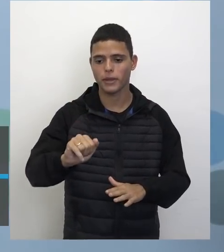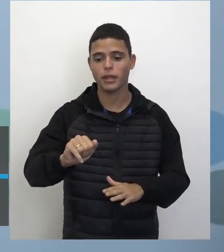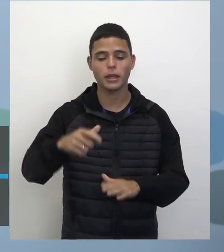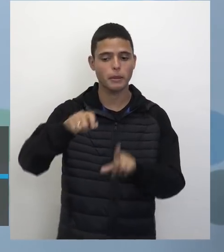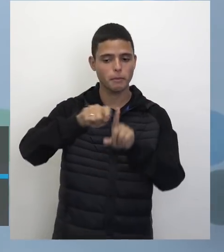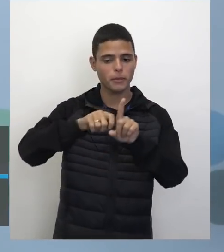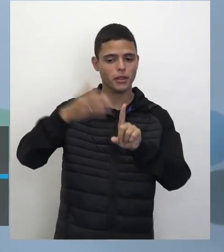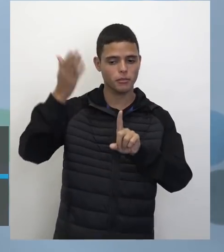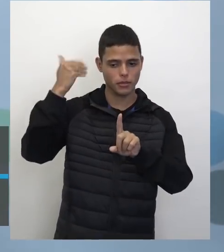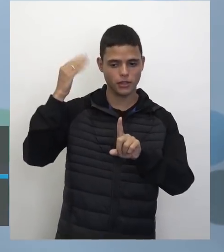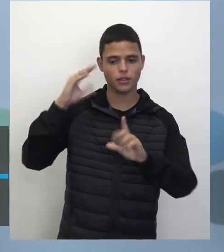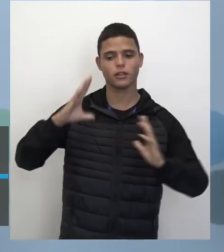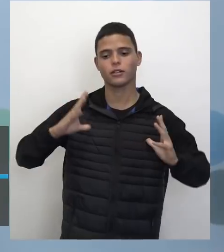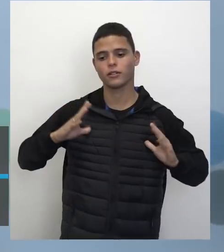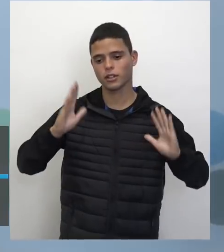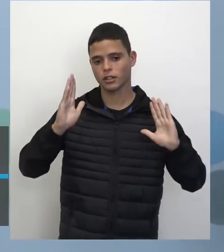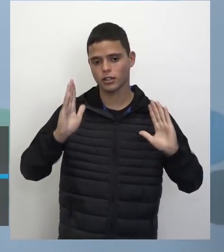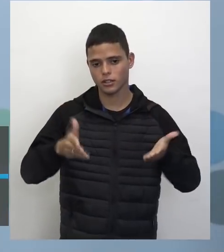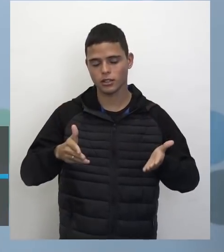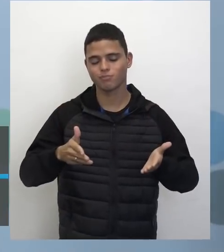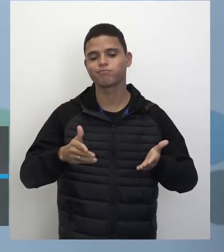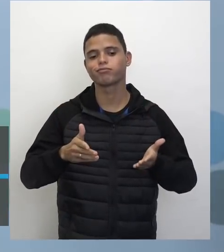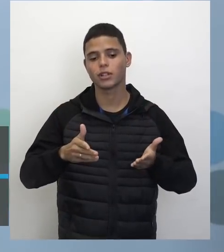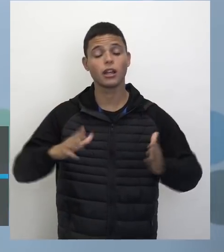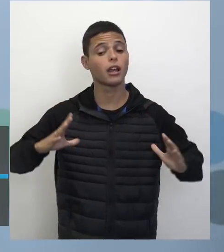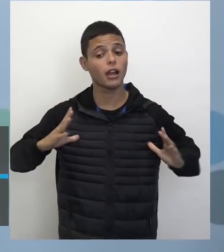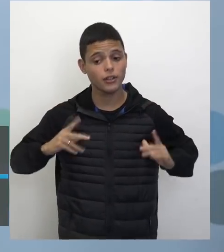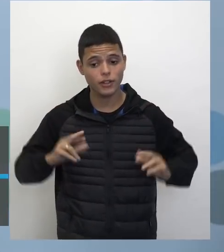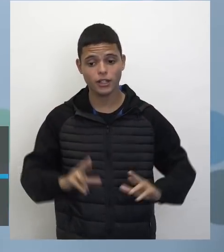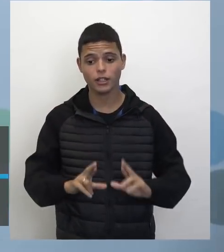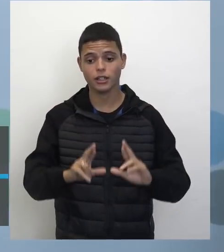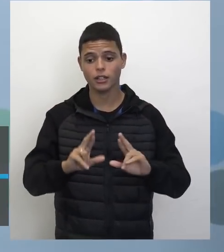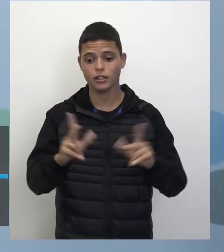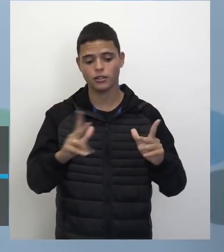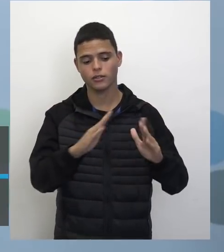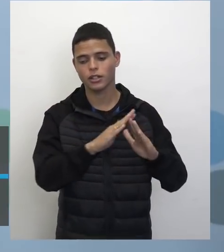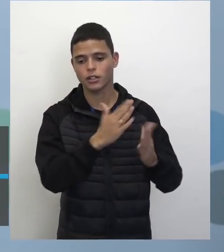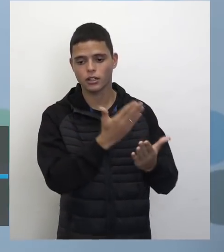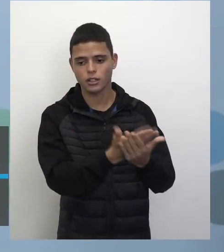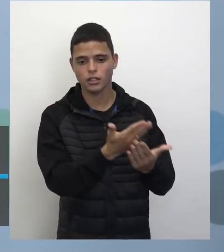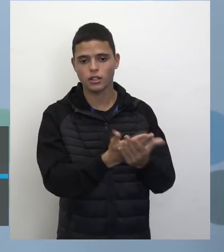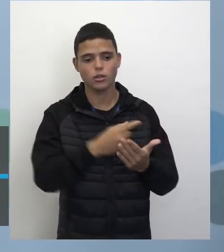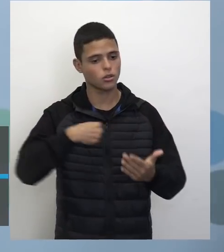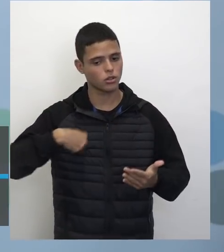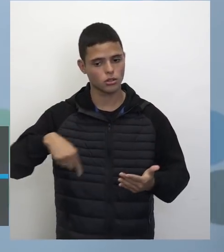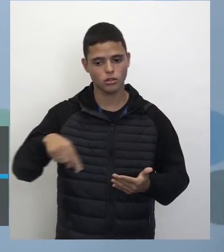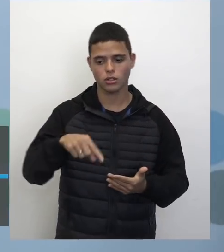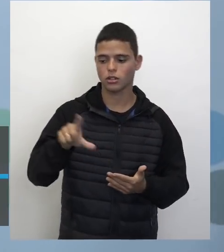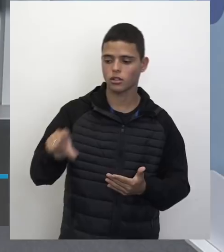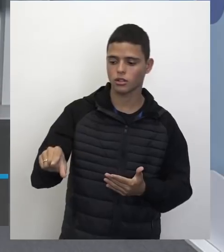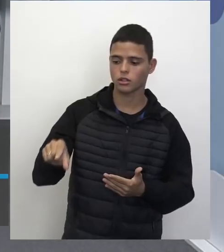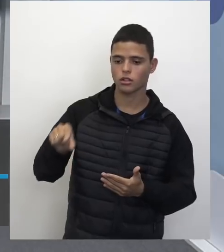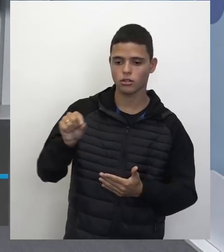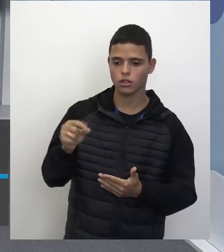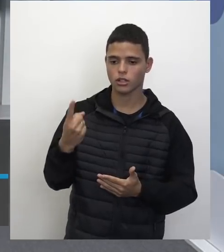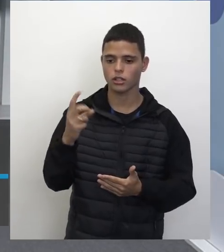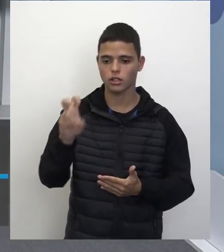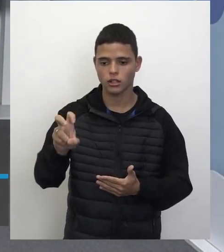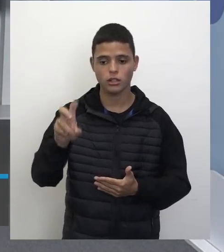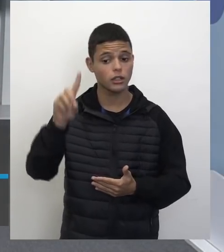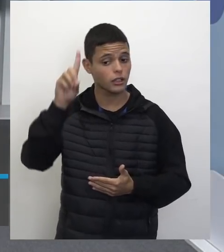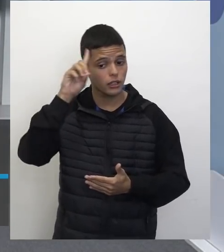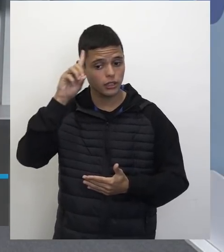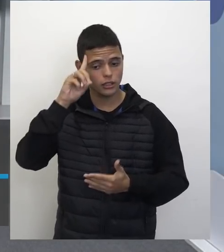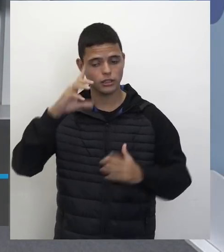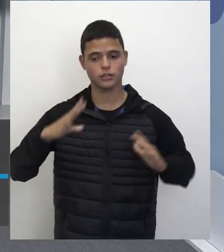Foi. Mês passado. As nossas férias aqui é diferente das escolas. A gente escolhe 15 dias aí. Saudades das férias. Saudade. De todo